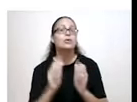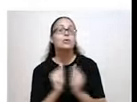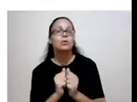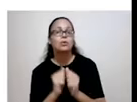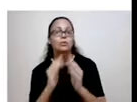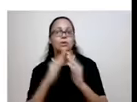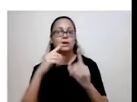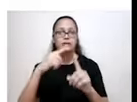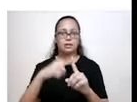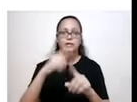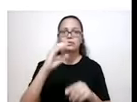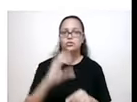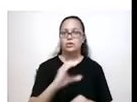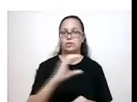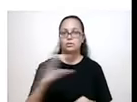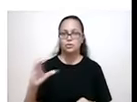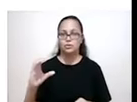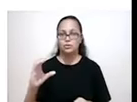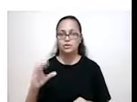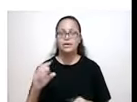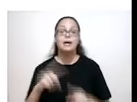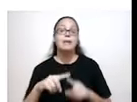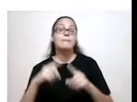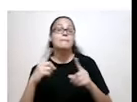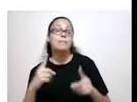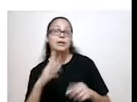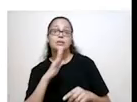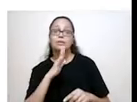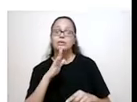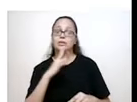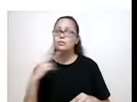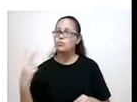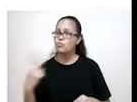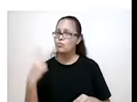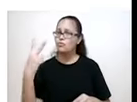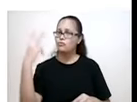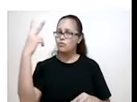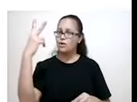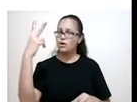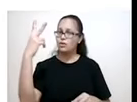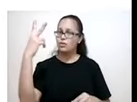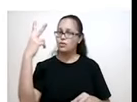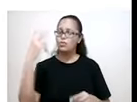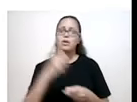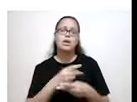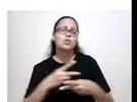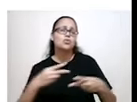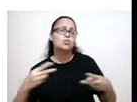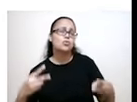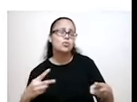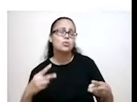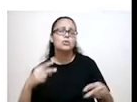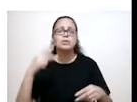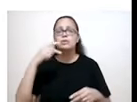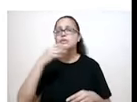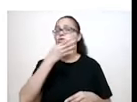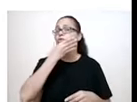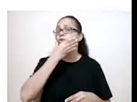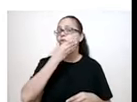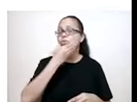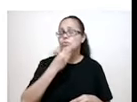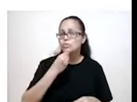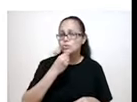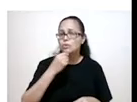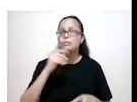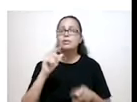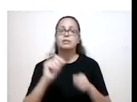passa a ser reconhecido o valor, as ações dos homens. Então,